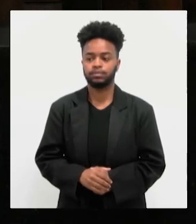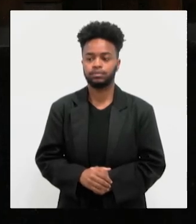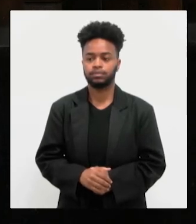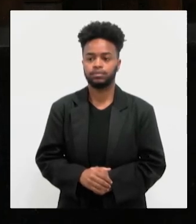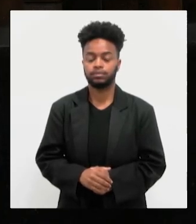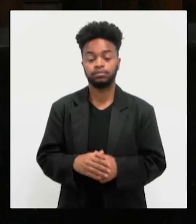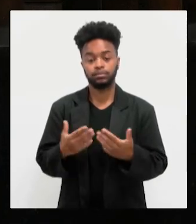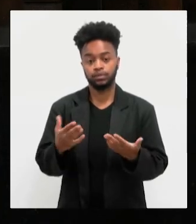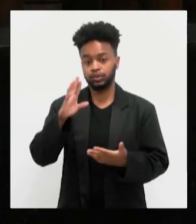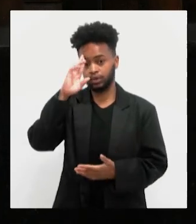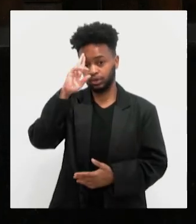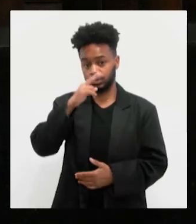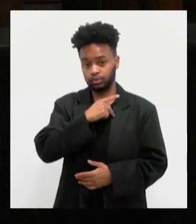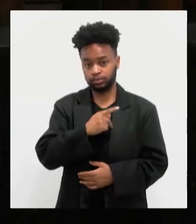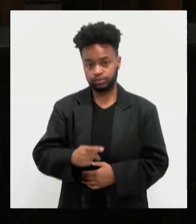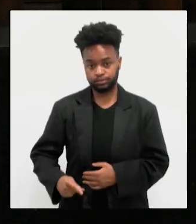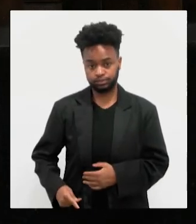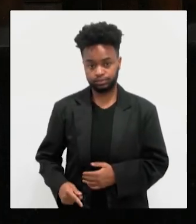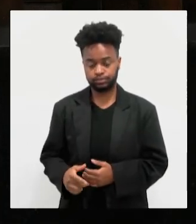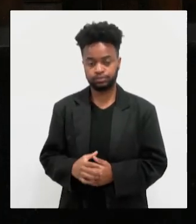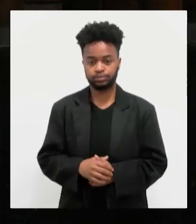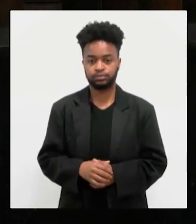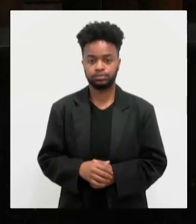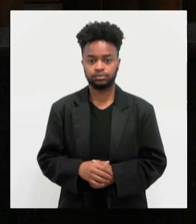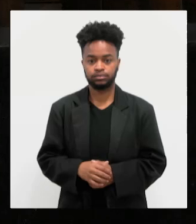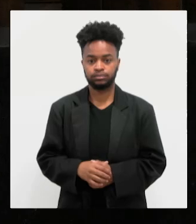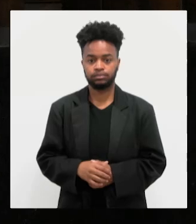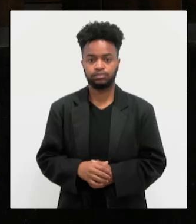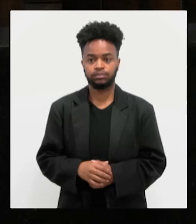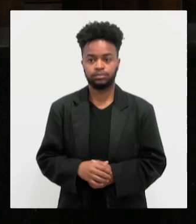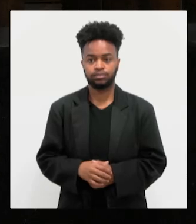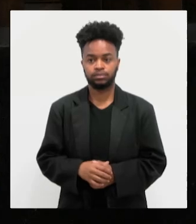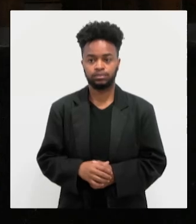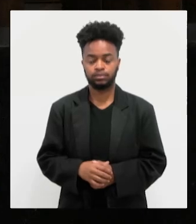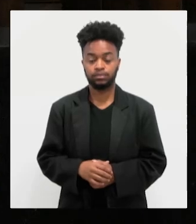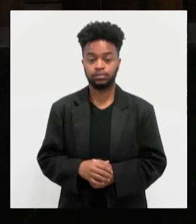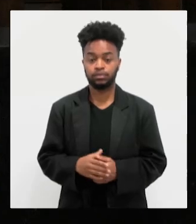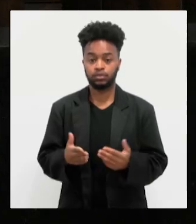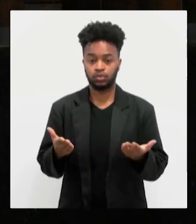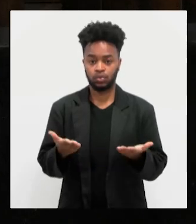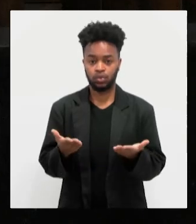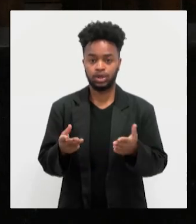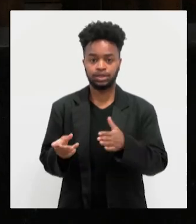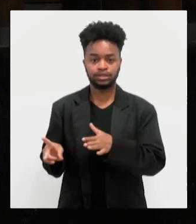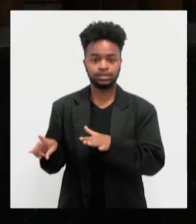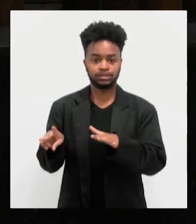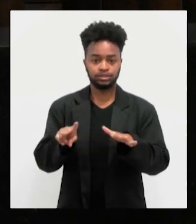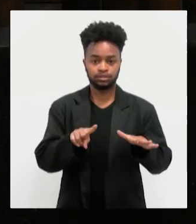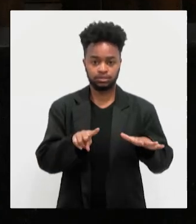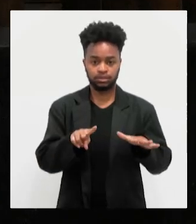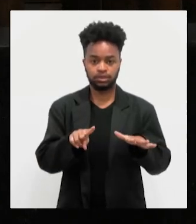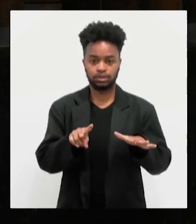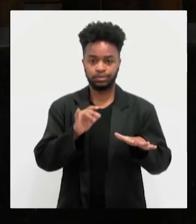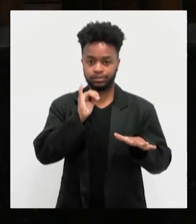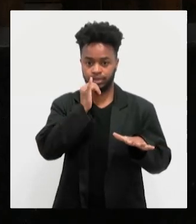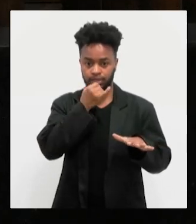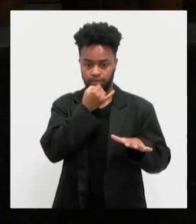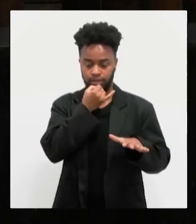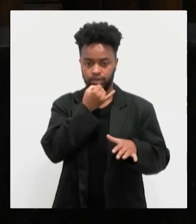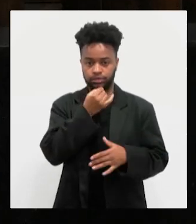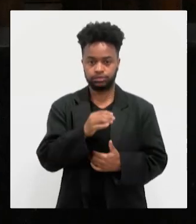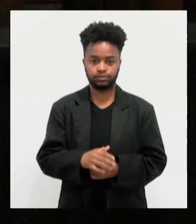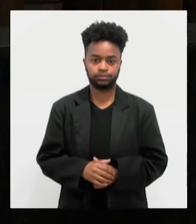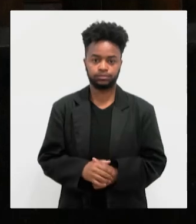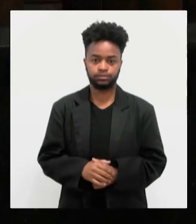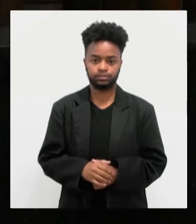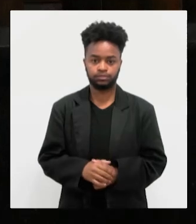Senhor presidente, esta é uma semana de muita tristeza.